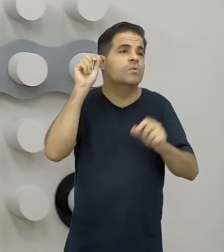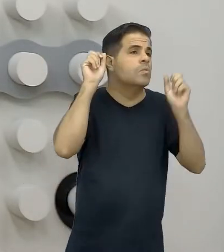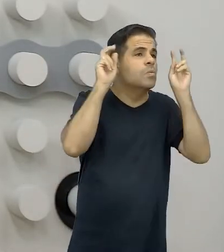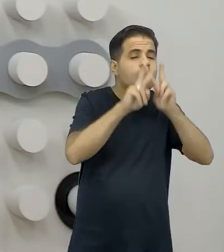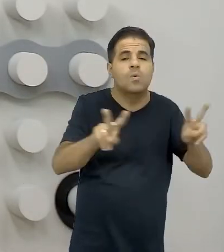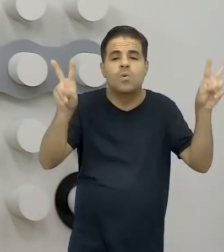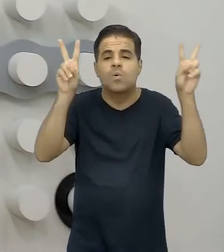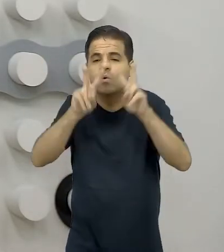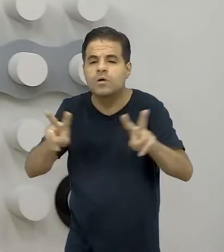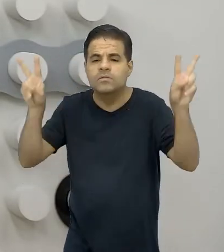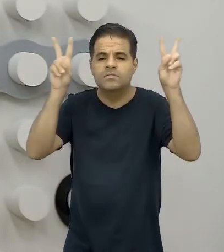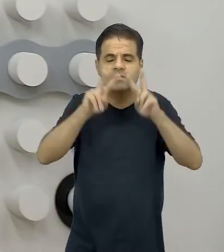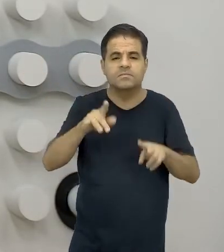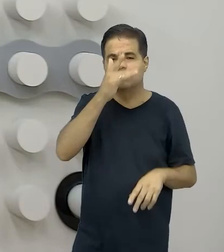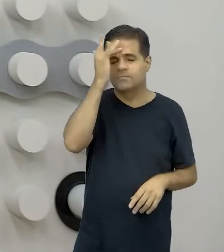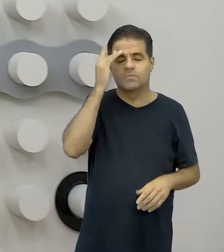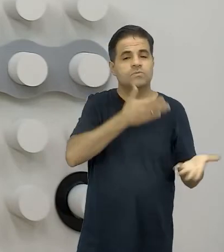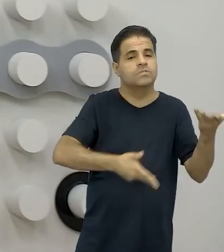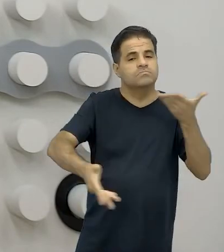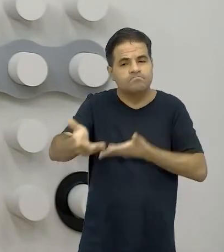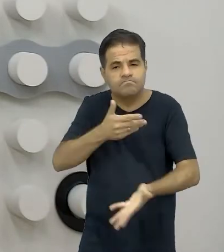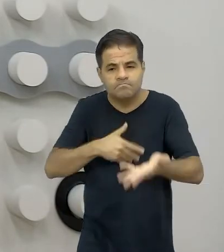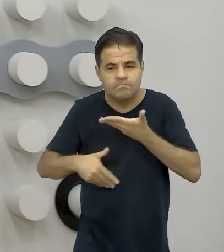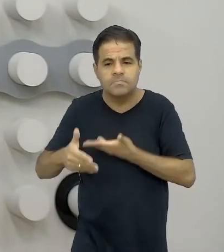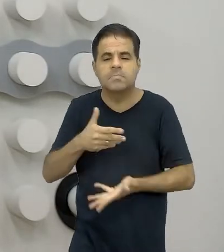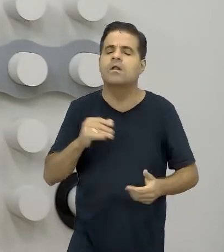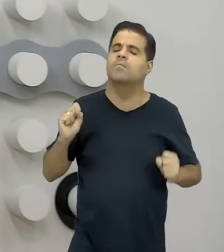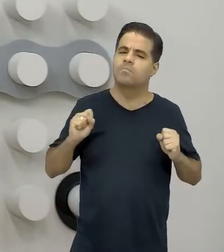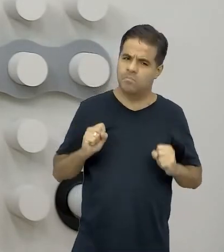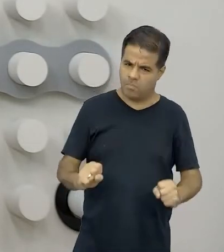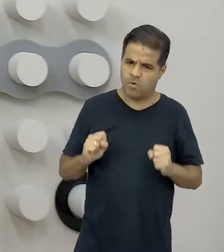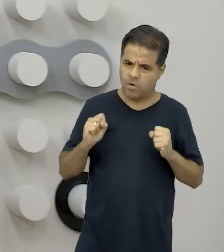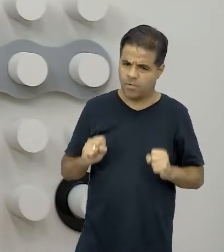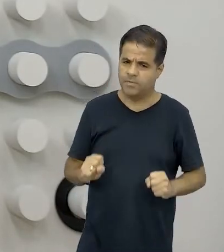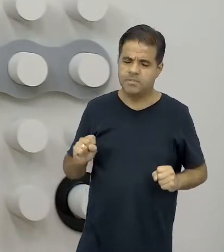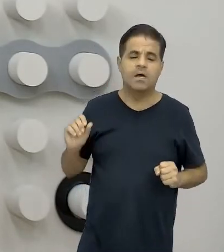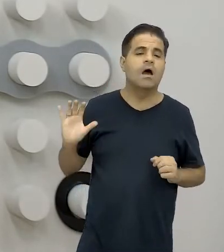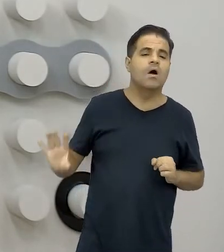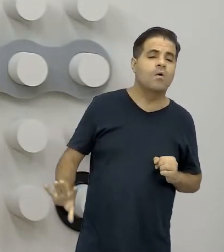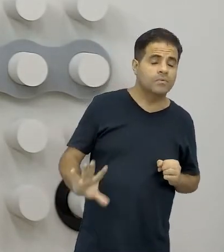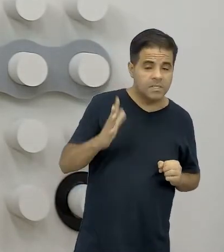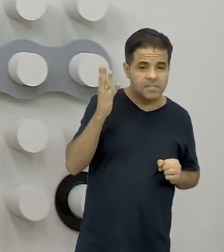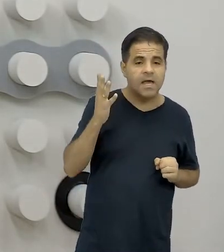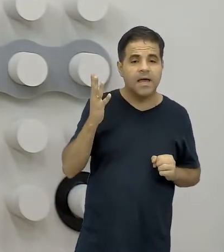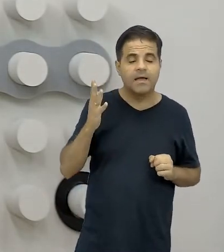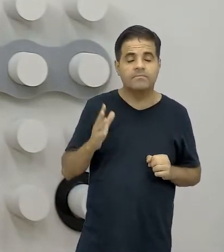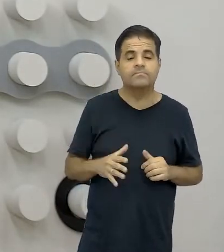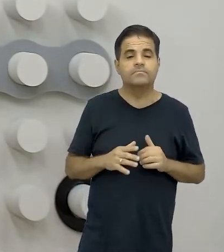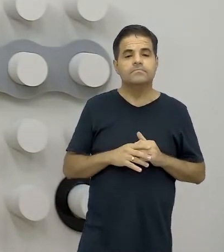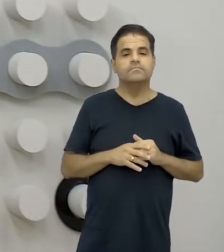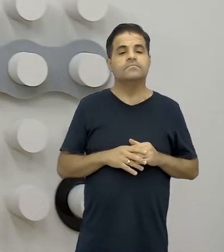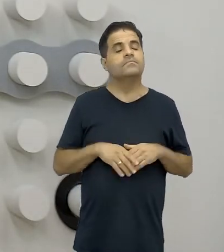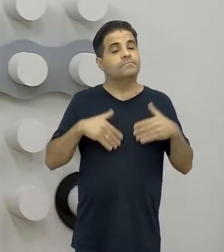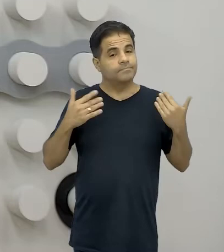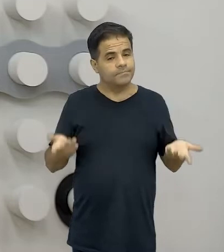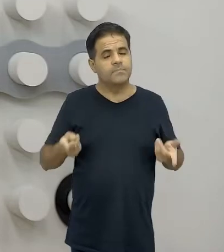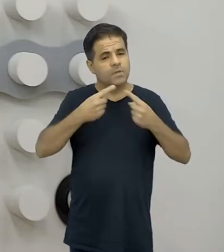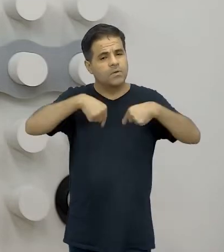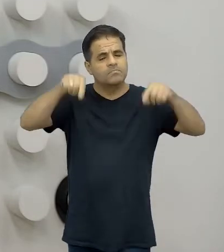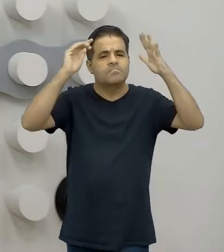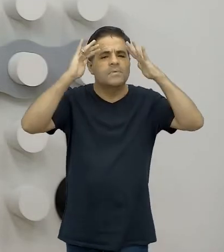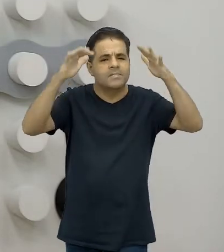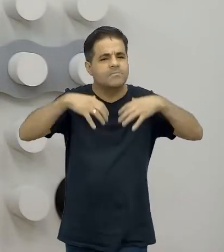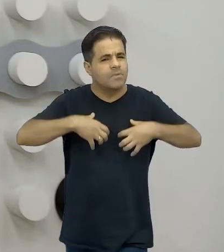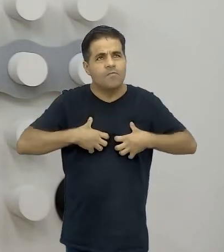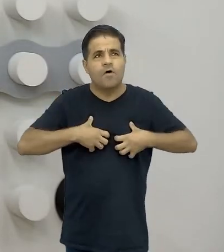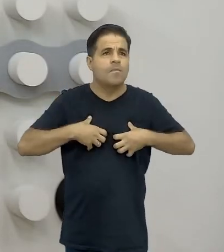das pessoas e no modo delas se relacionarem aconteça, tá certo? Então, para a gente não pensar só de uma